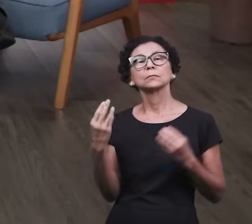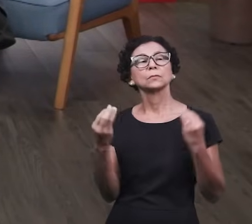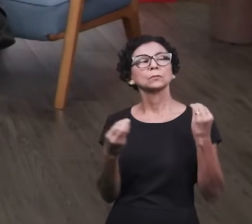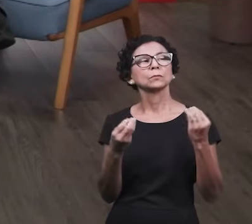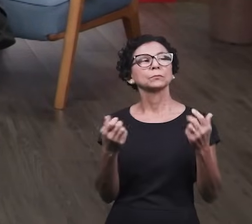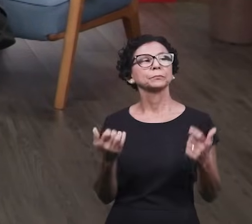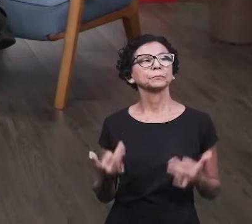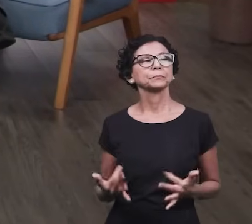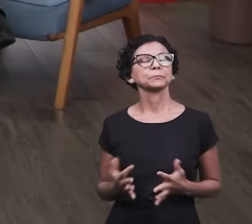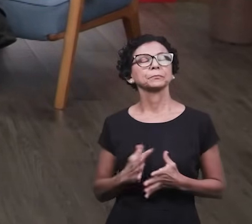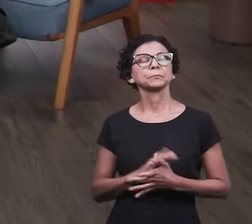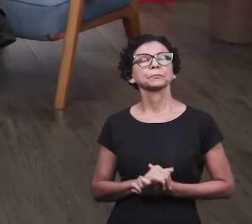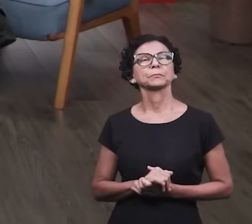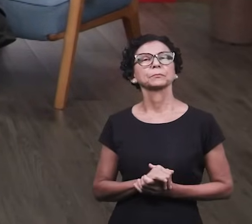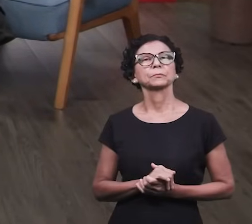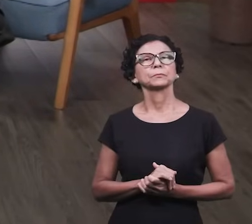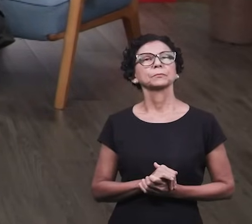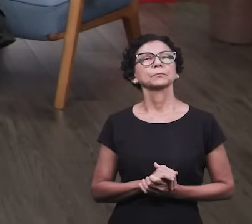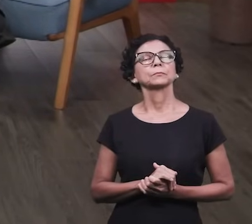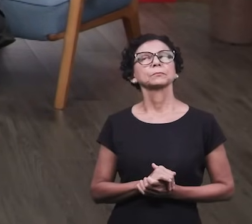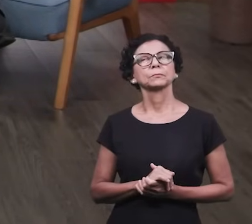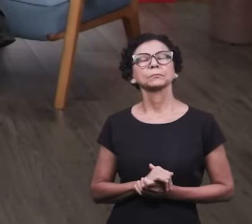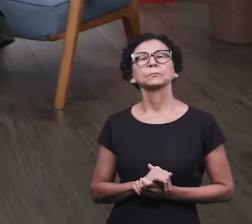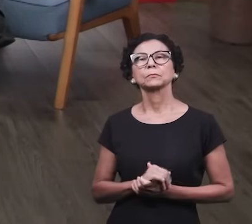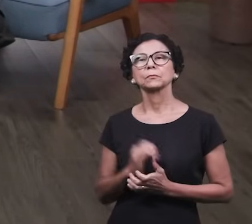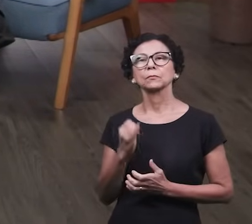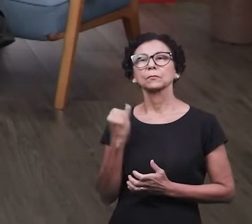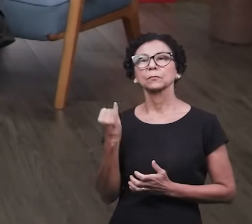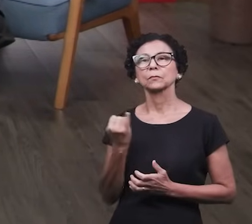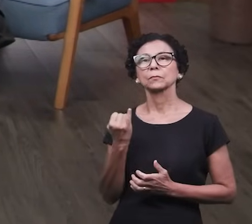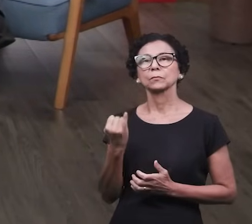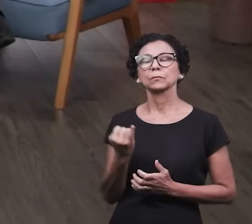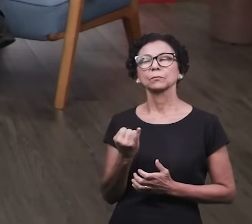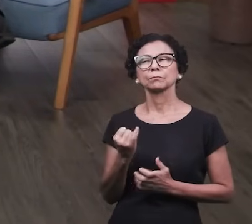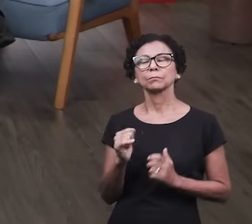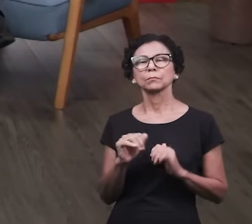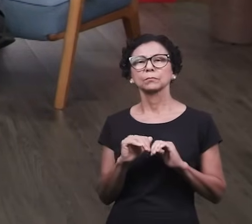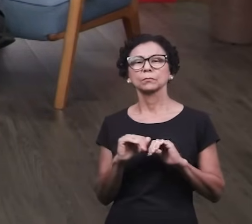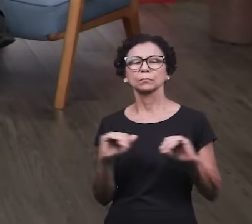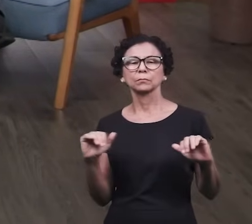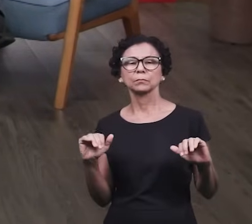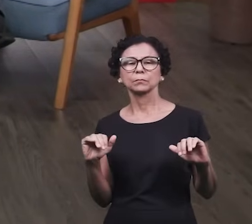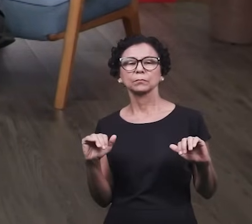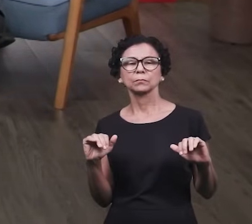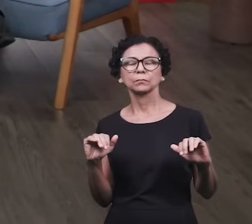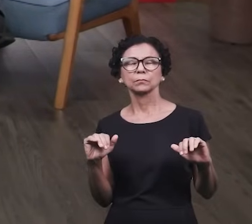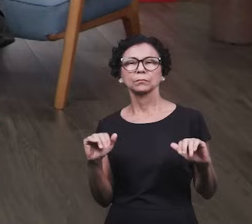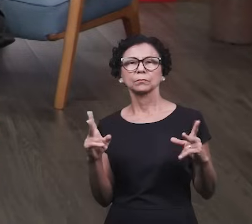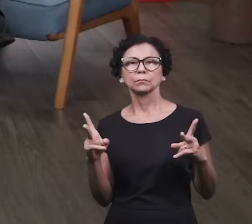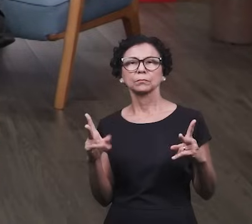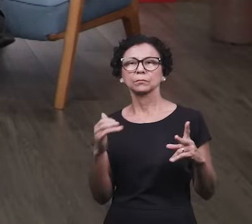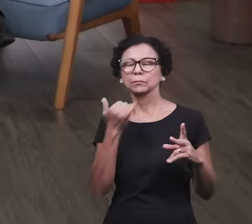faz essa aplicação então? Primeiramente, é importante distinguir quem está